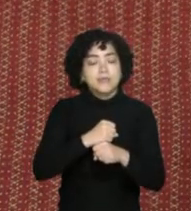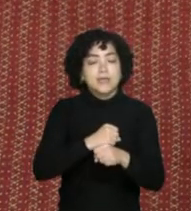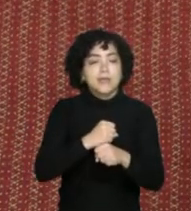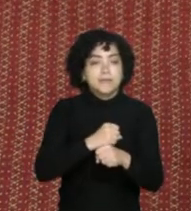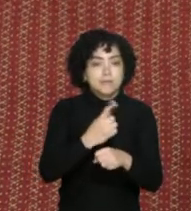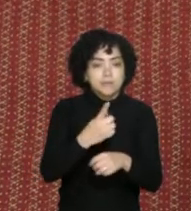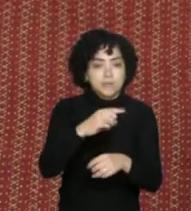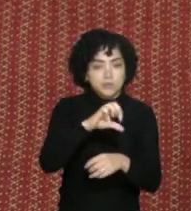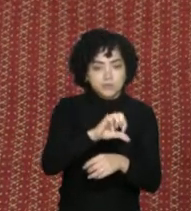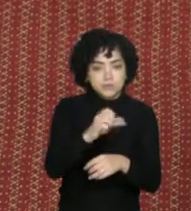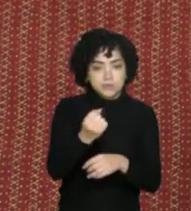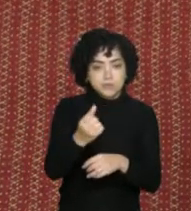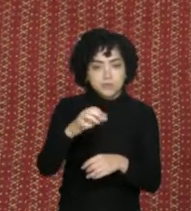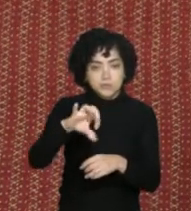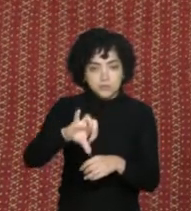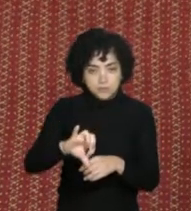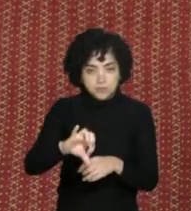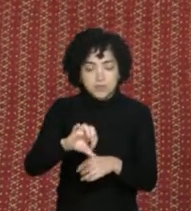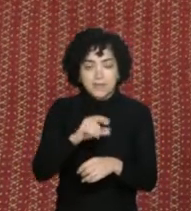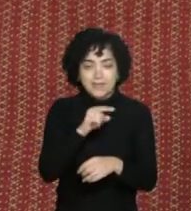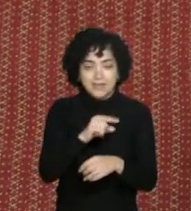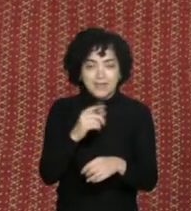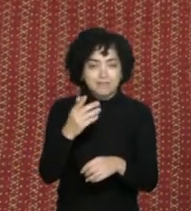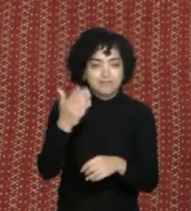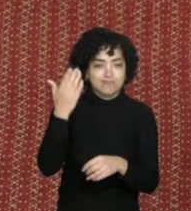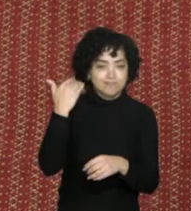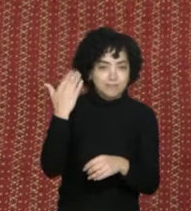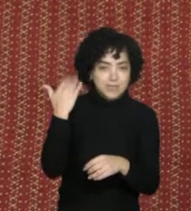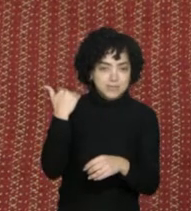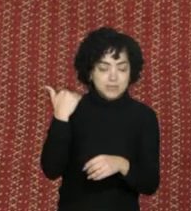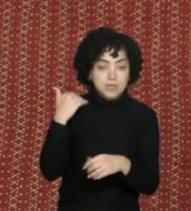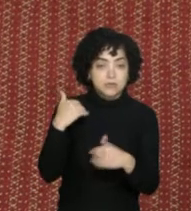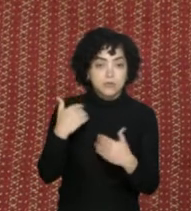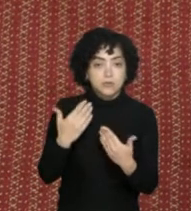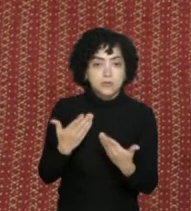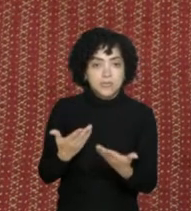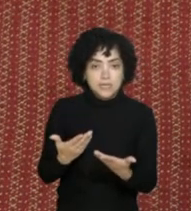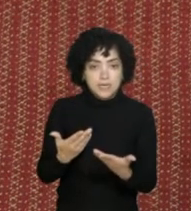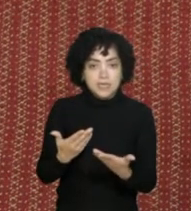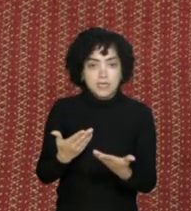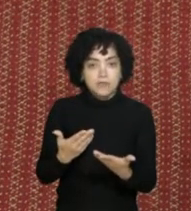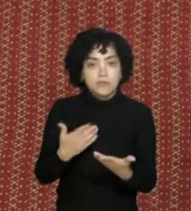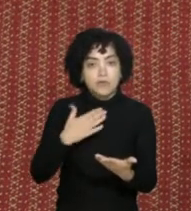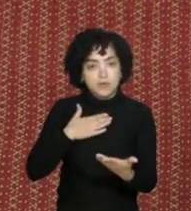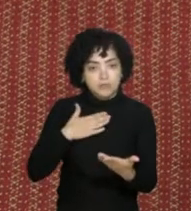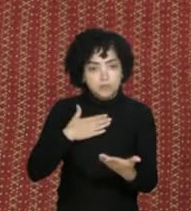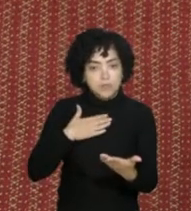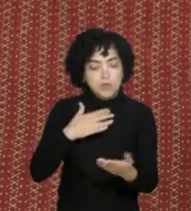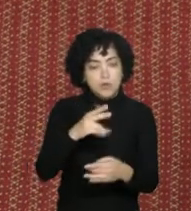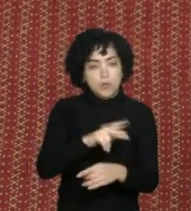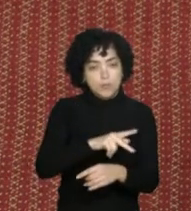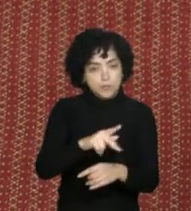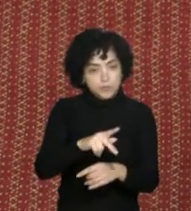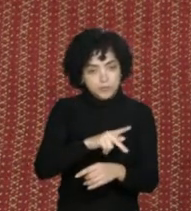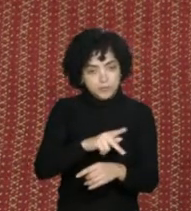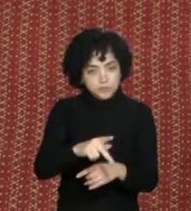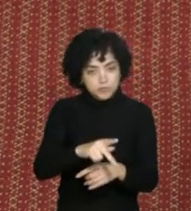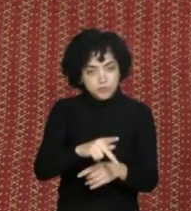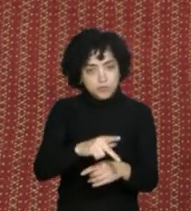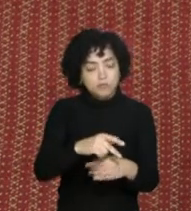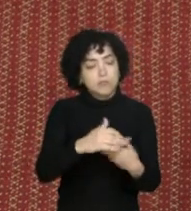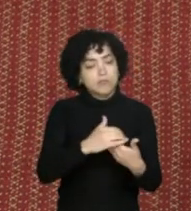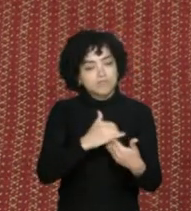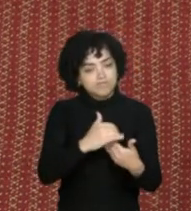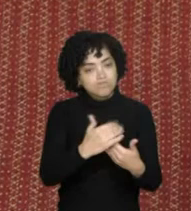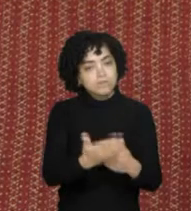1989. Então, o professor Simadon, naquela época, foi o meu professor orientador. Depois